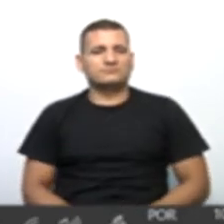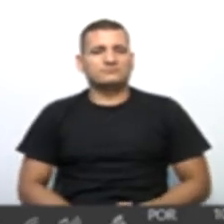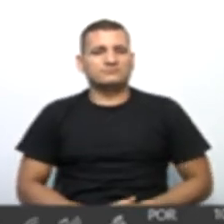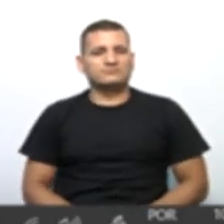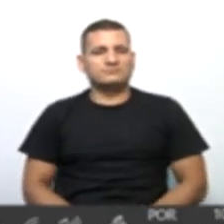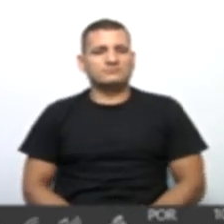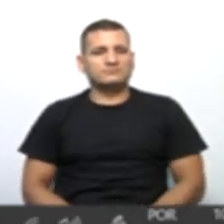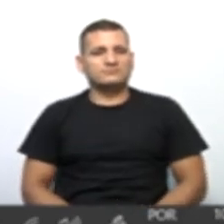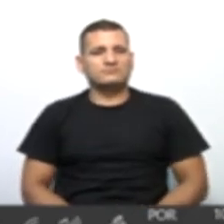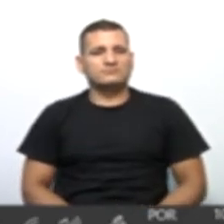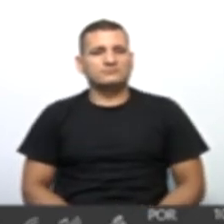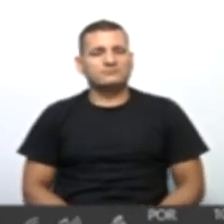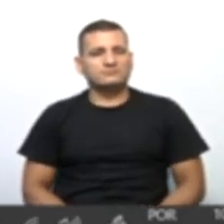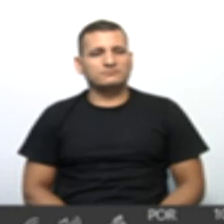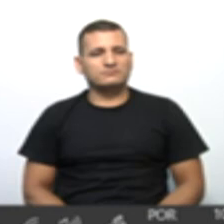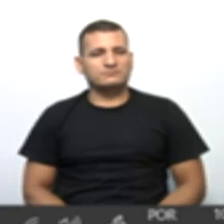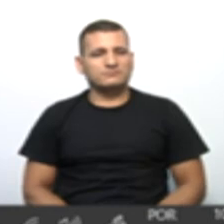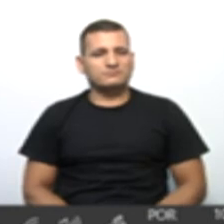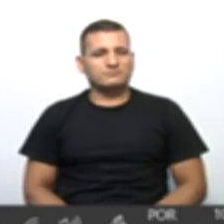minúsculo